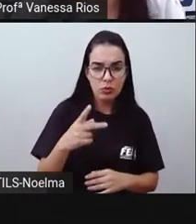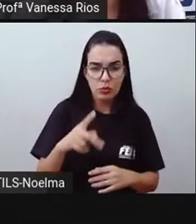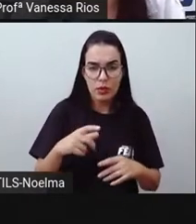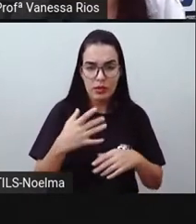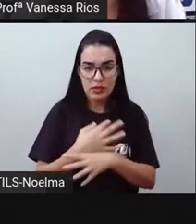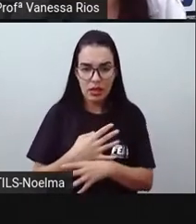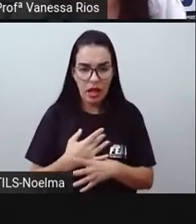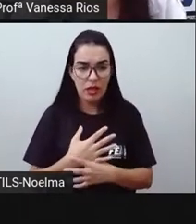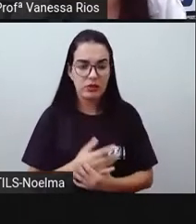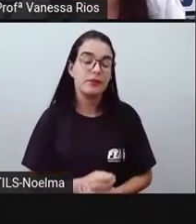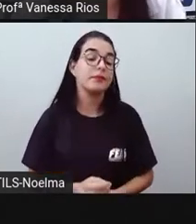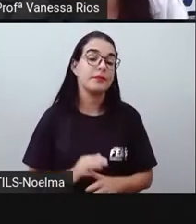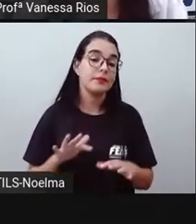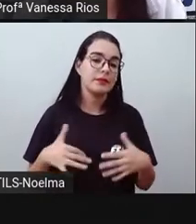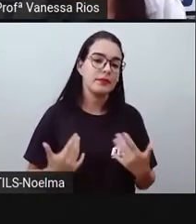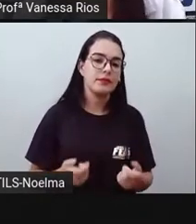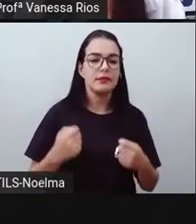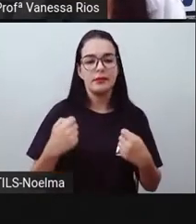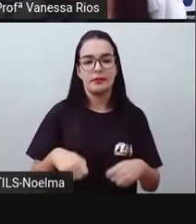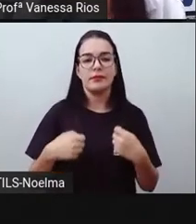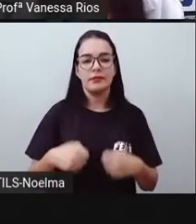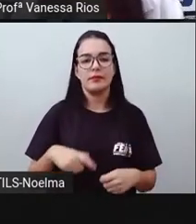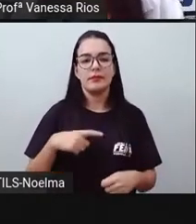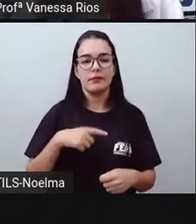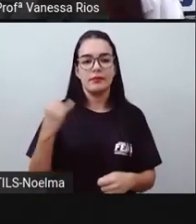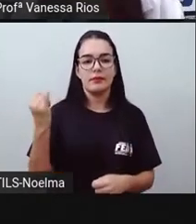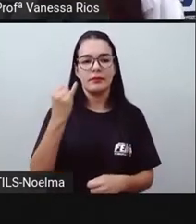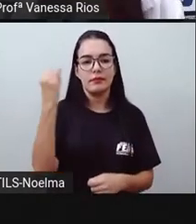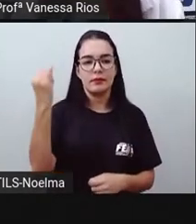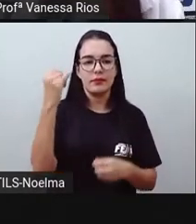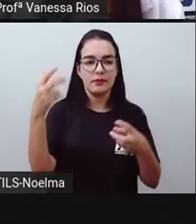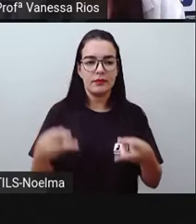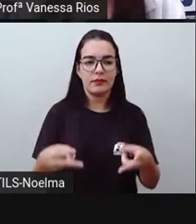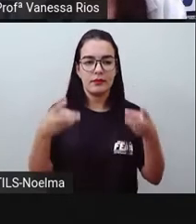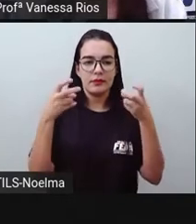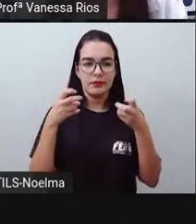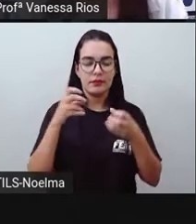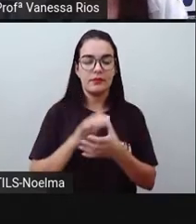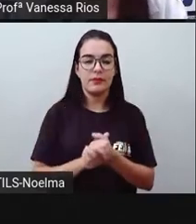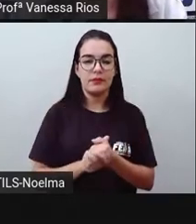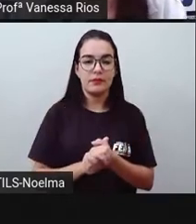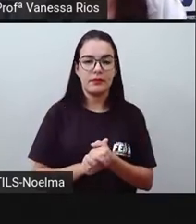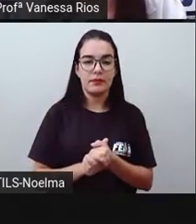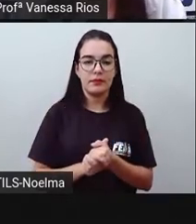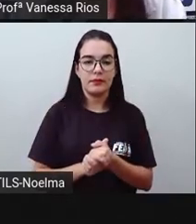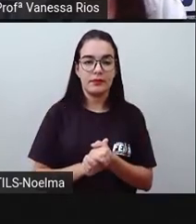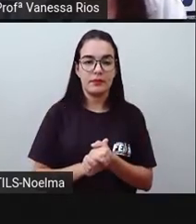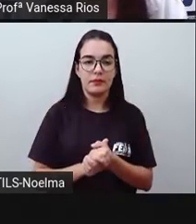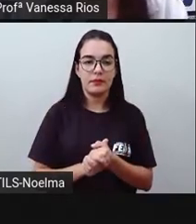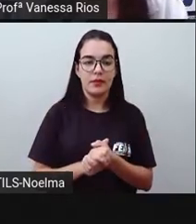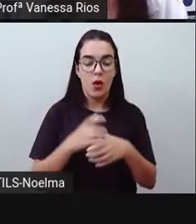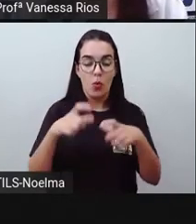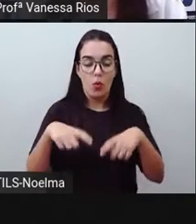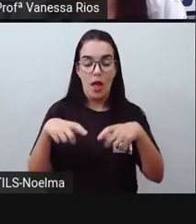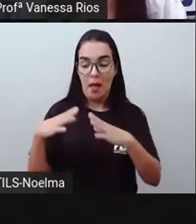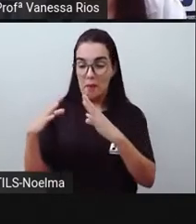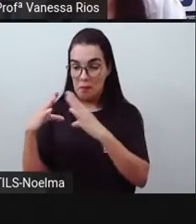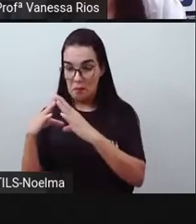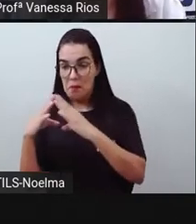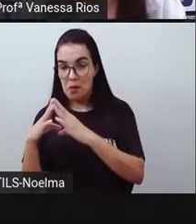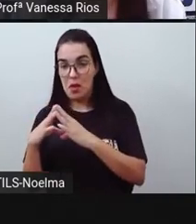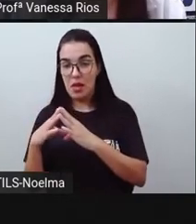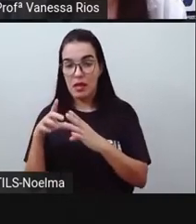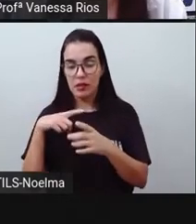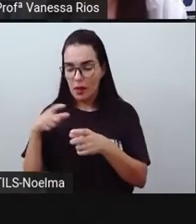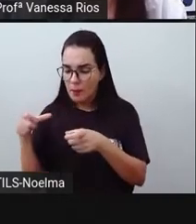importantes, né, fazermos para refletirmos sobre essa situação no lugar onde a gente mora, pensando aí num ambiente